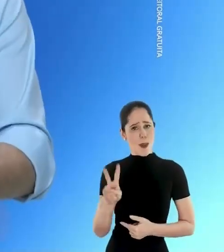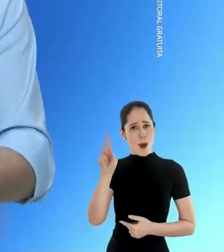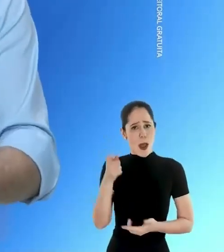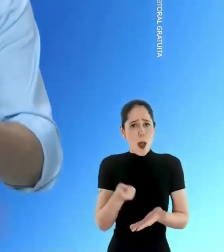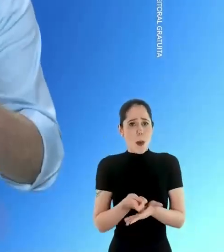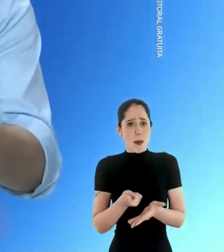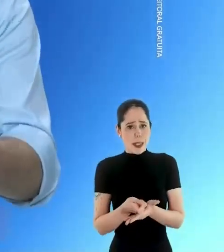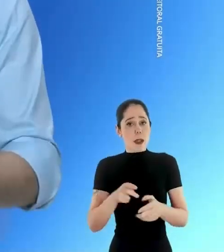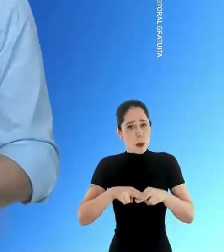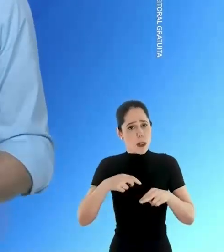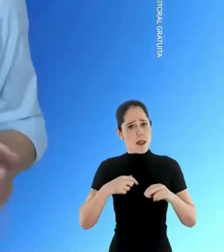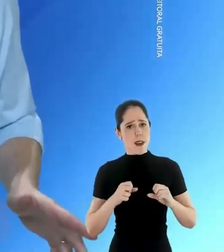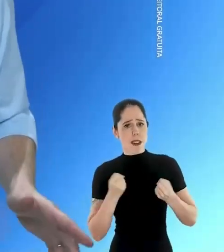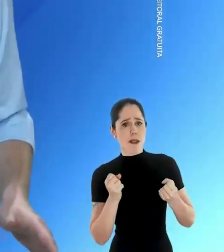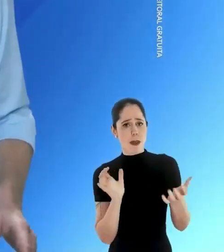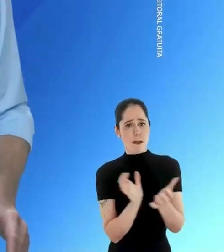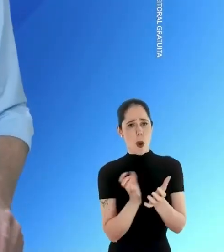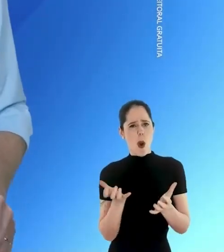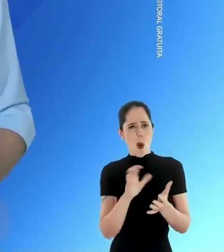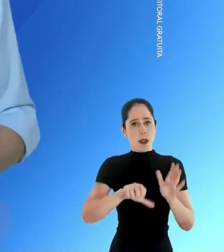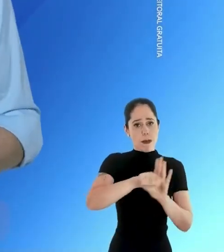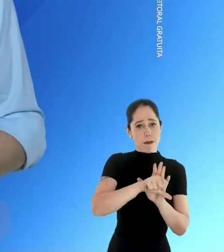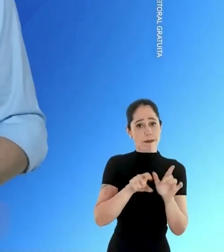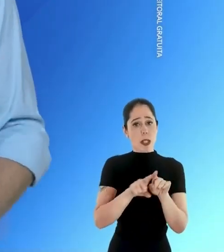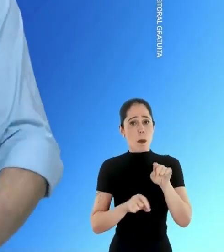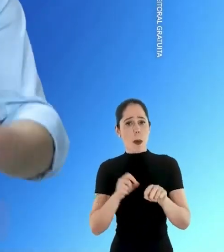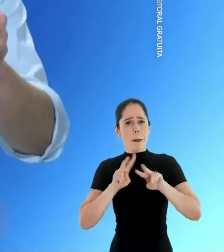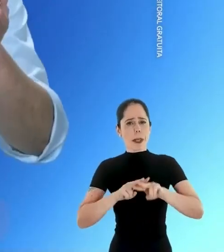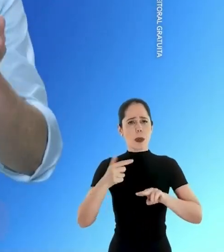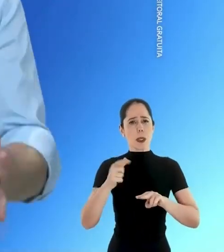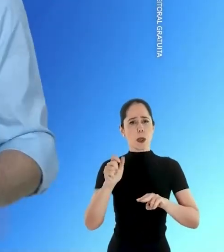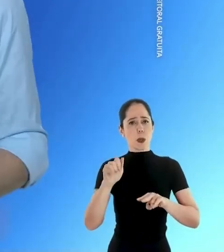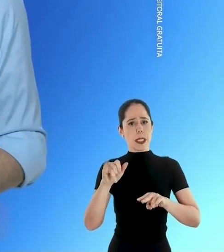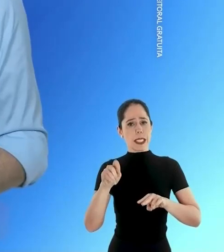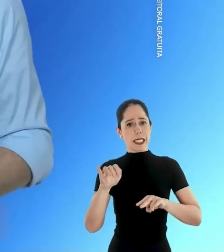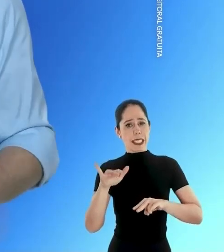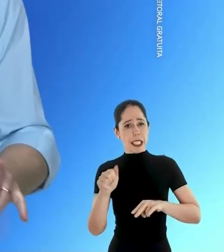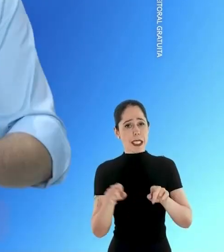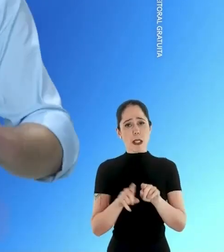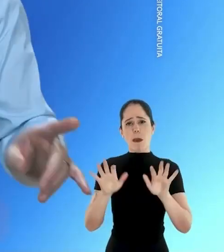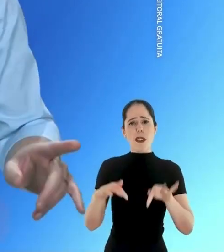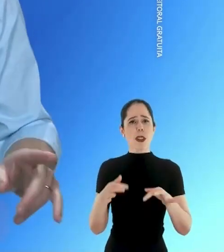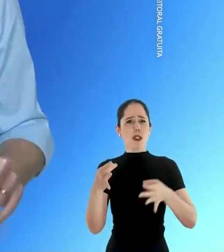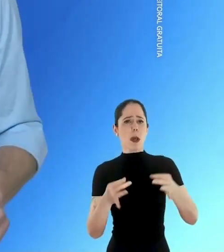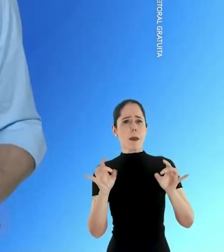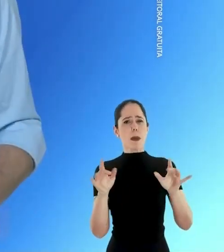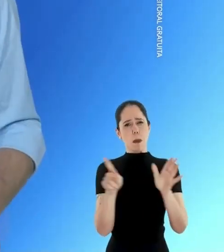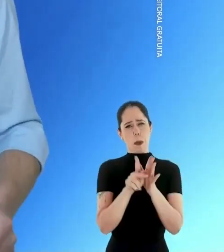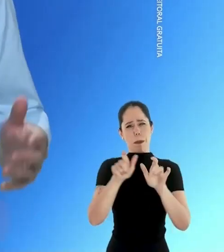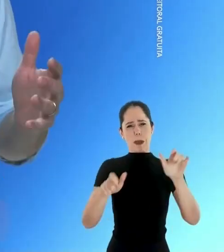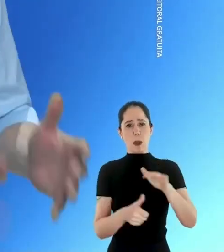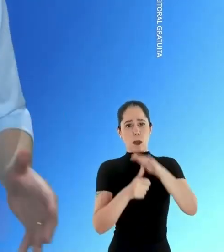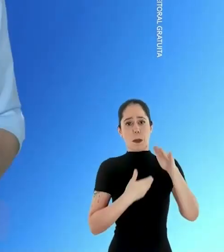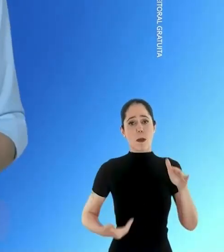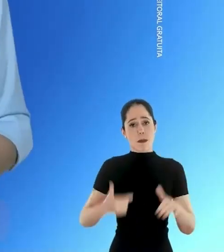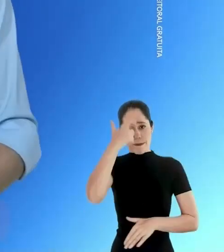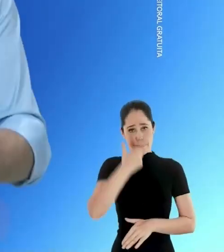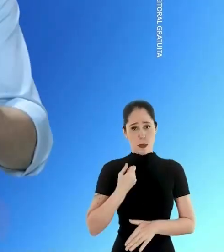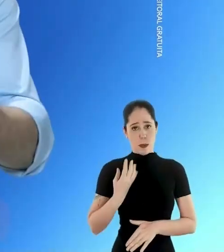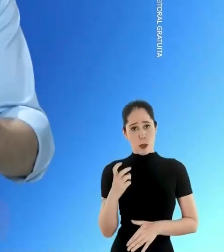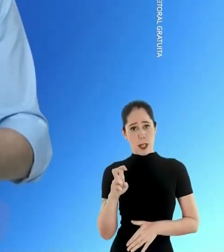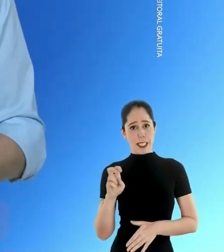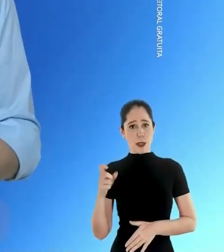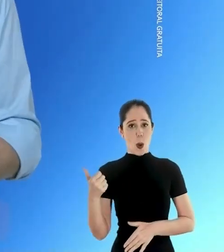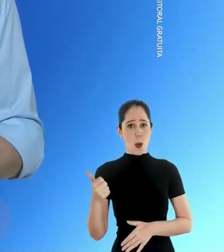Seriedade não é virtude, é obrigação. Por isso, defendo o pacote anticrimes, prisão em segunda instância e o fim do foro privilegiado. Sou Lucas